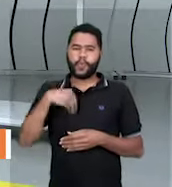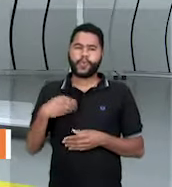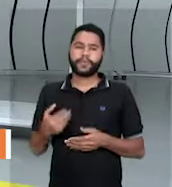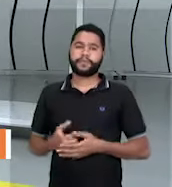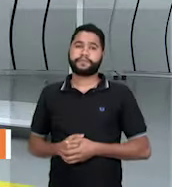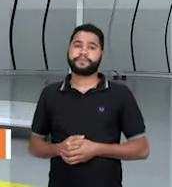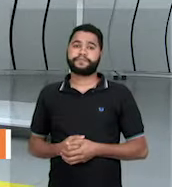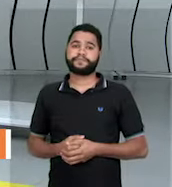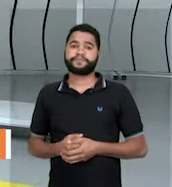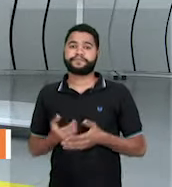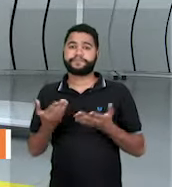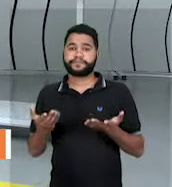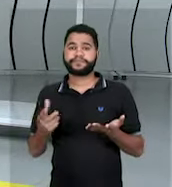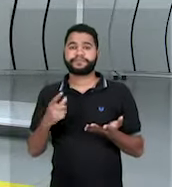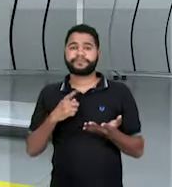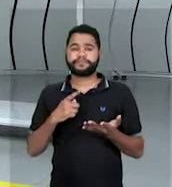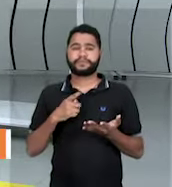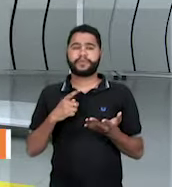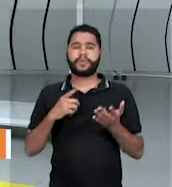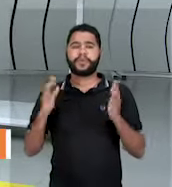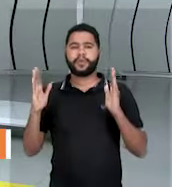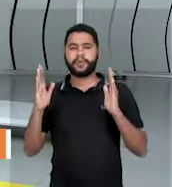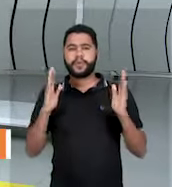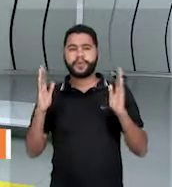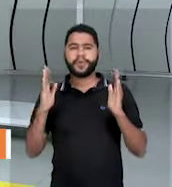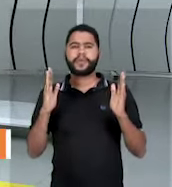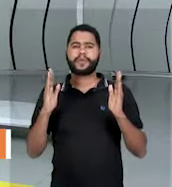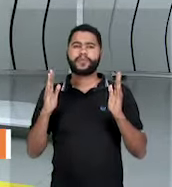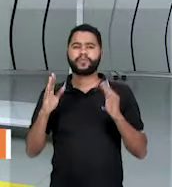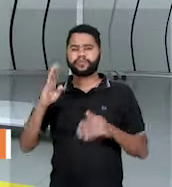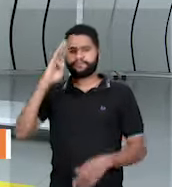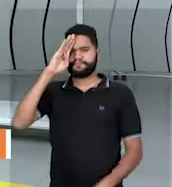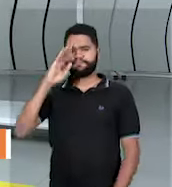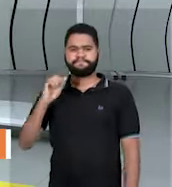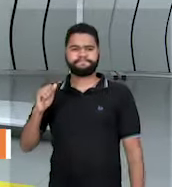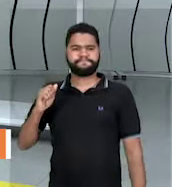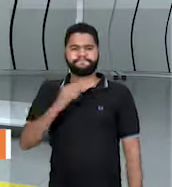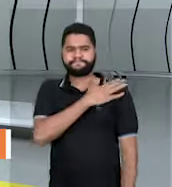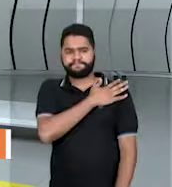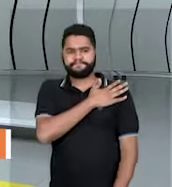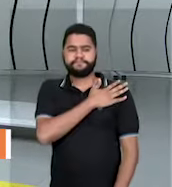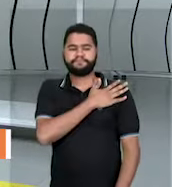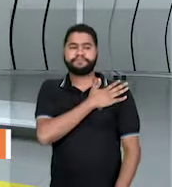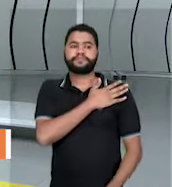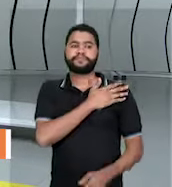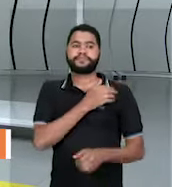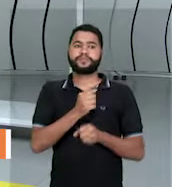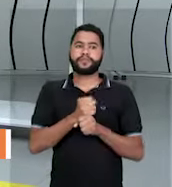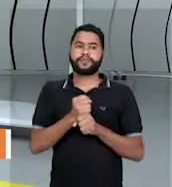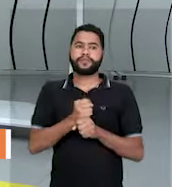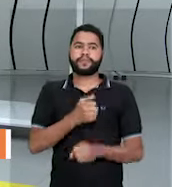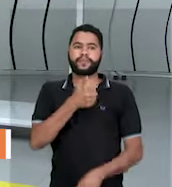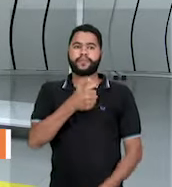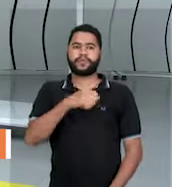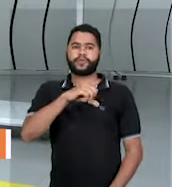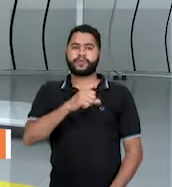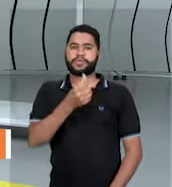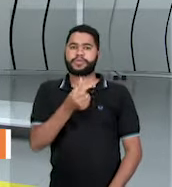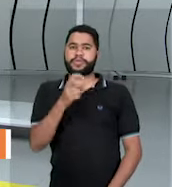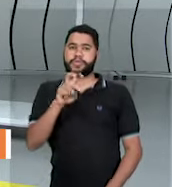Bom, nós temos, durante o período da ditadura, né, entre os anos de